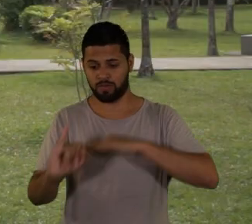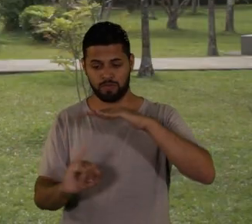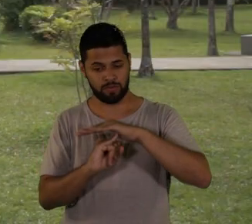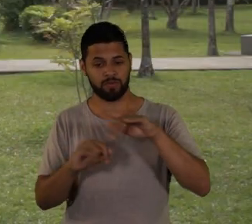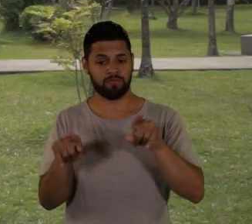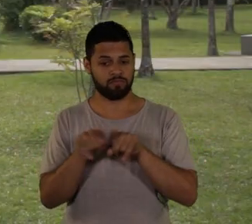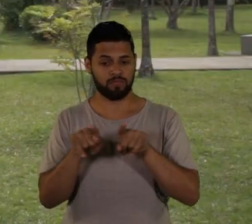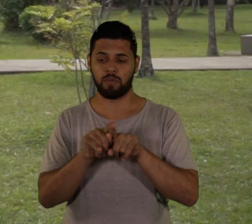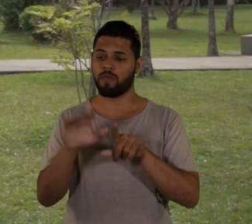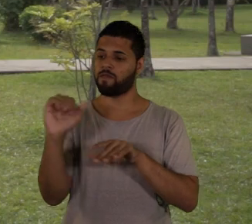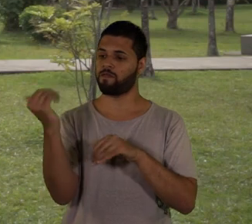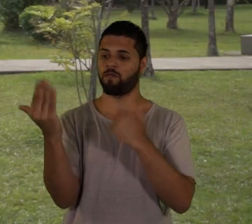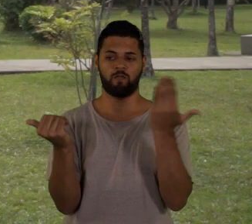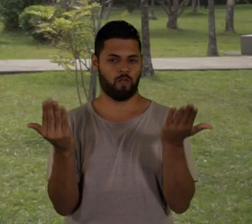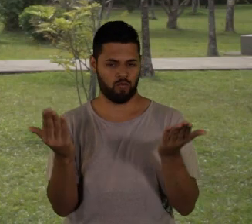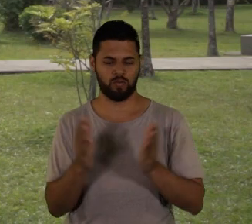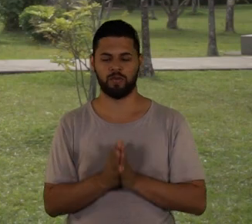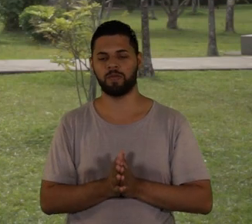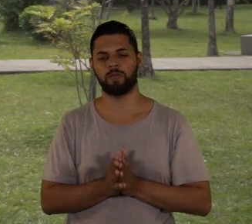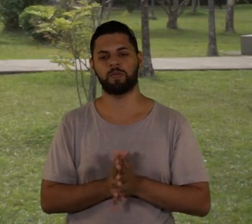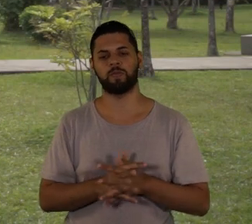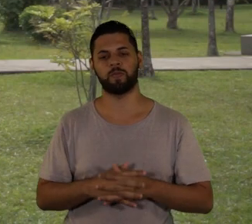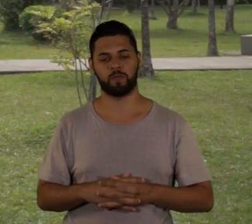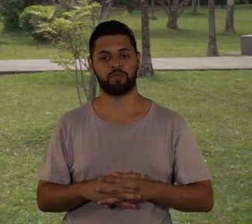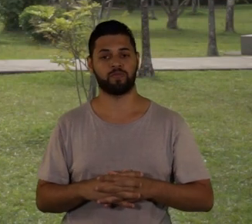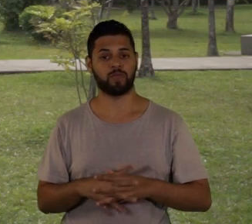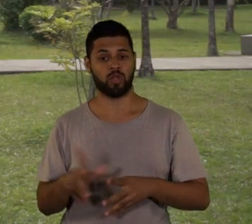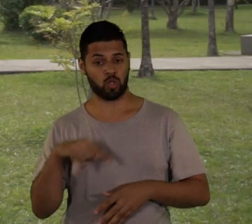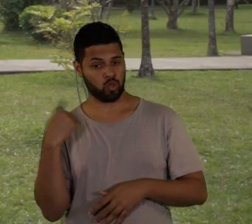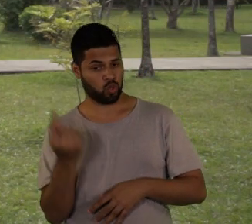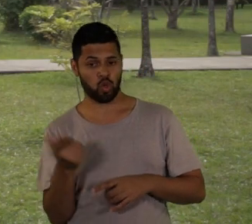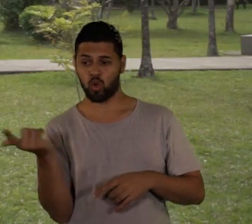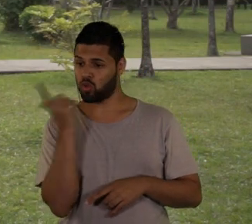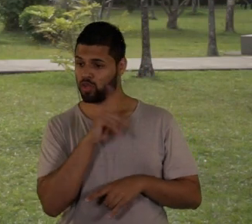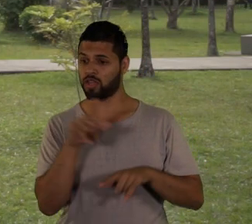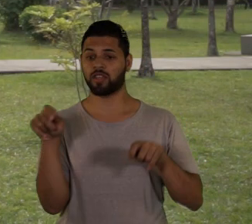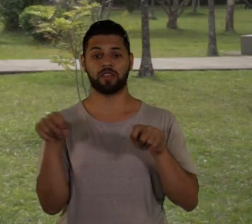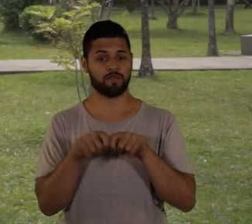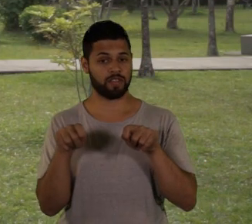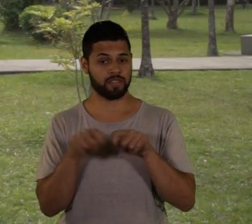institucionais quanto fora. A gente tem, a gente consegue fazer aqui